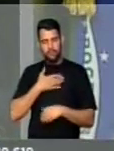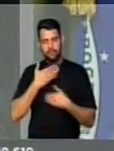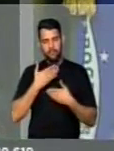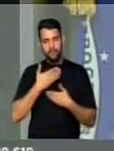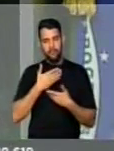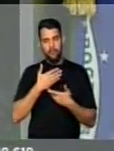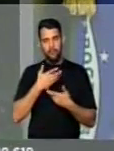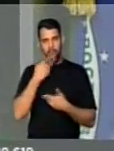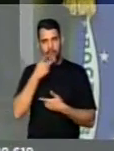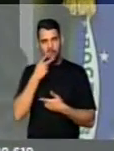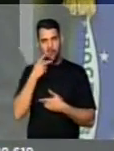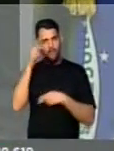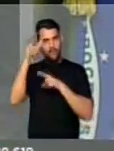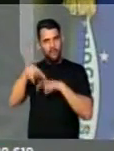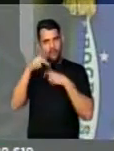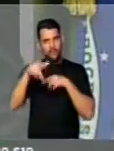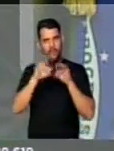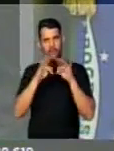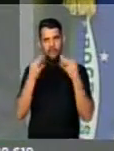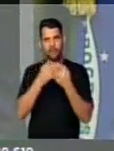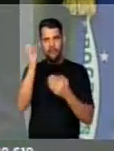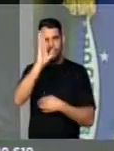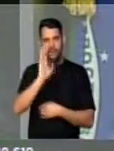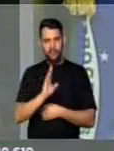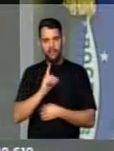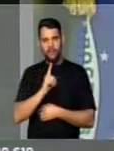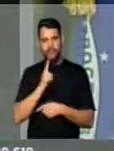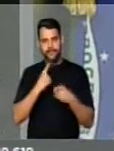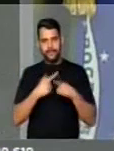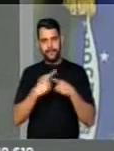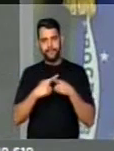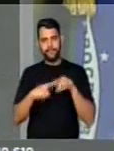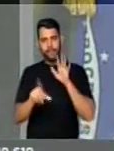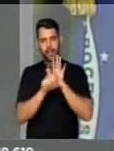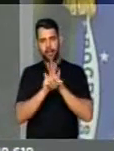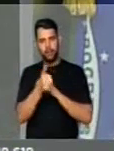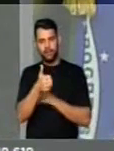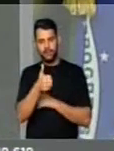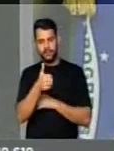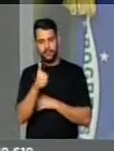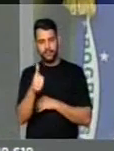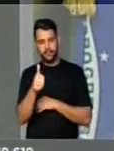especial à agricultura familiar do Brasil, porque a Lei